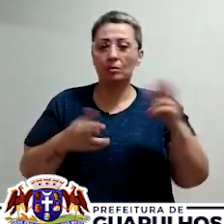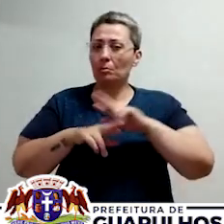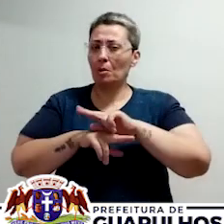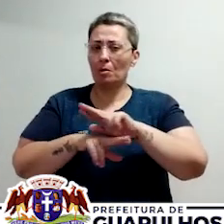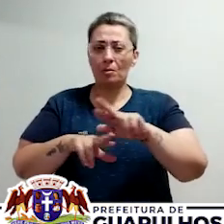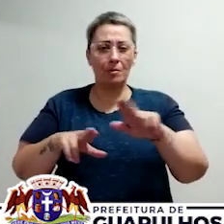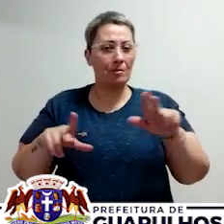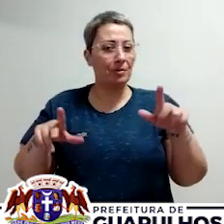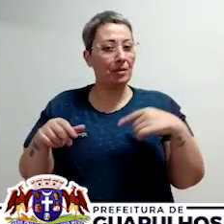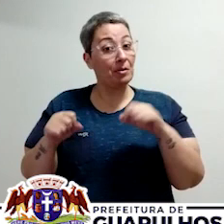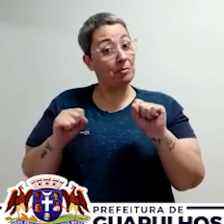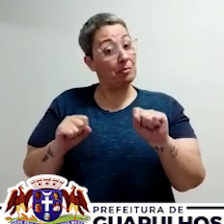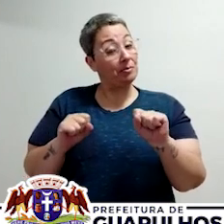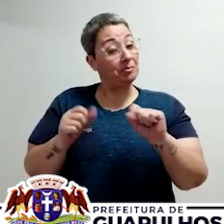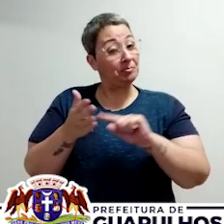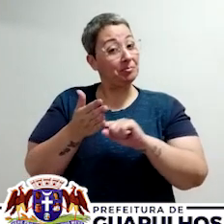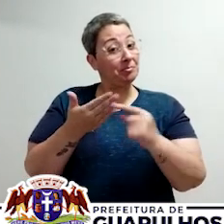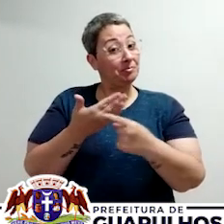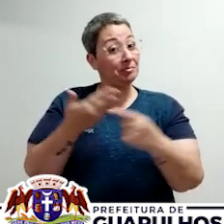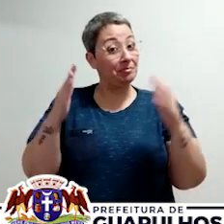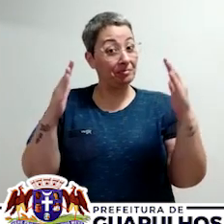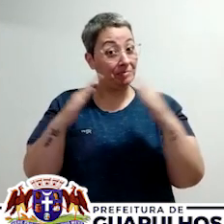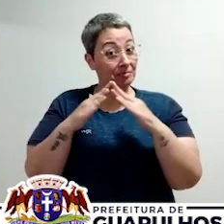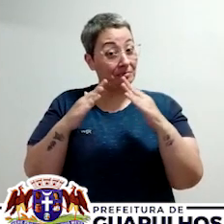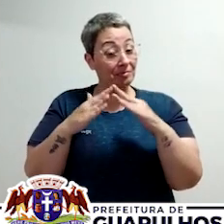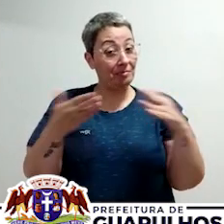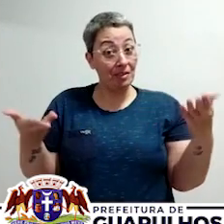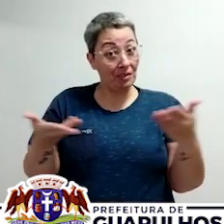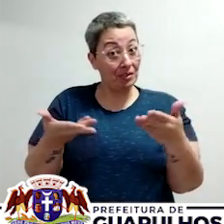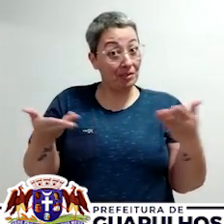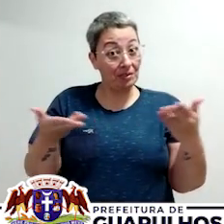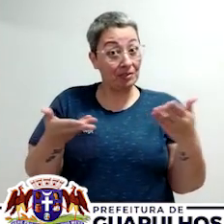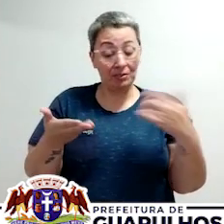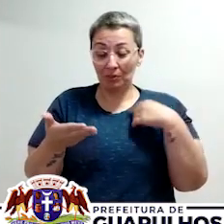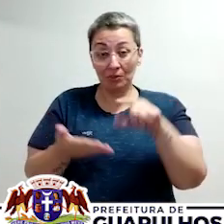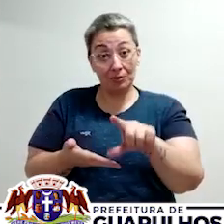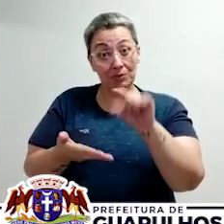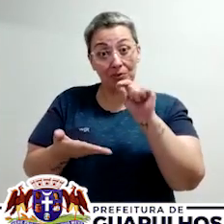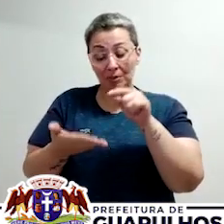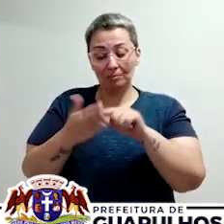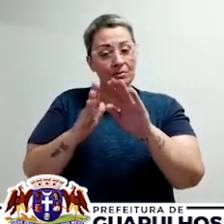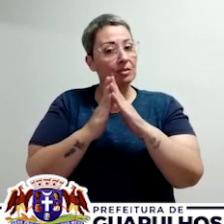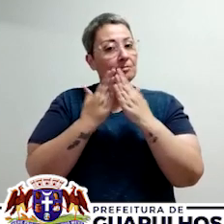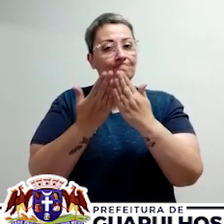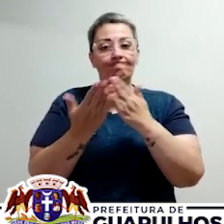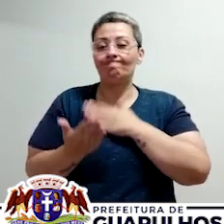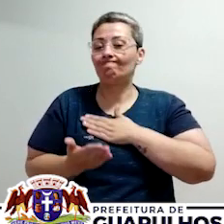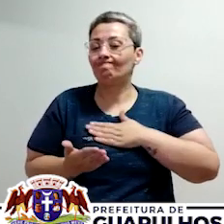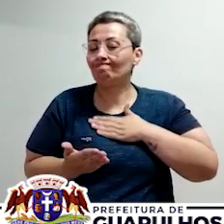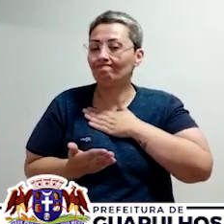de várias possíveis casas e hoje eu estou com este livro que eu